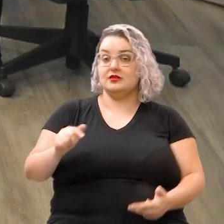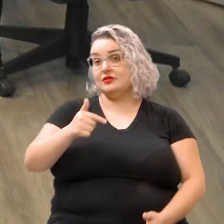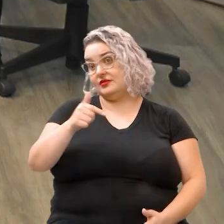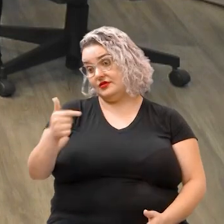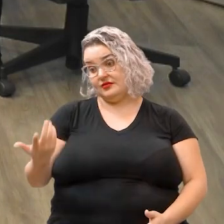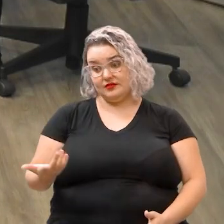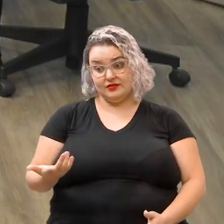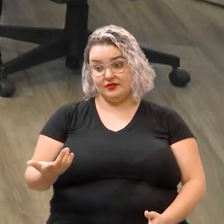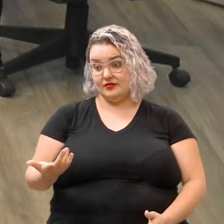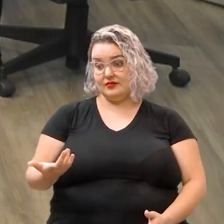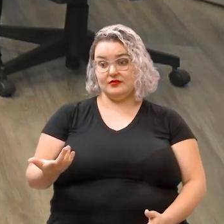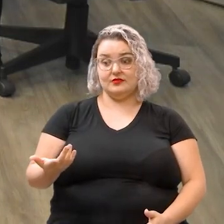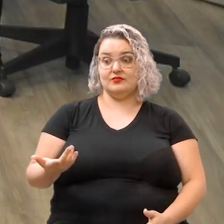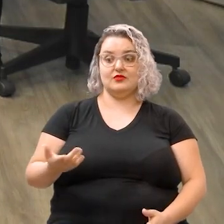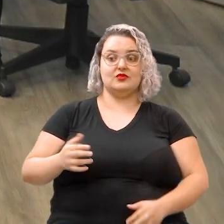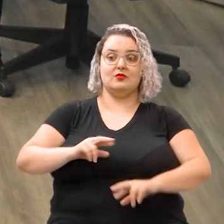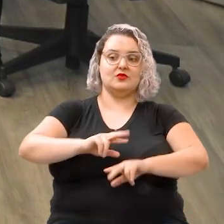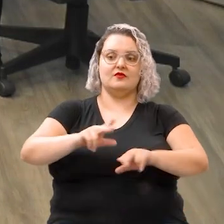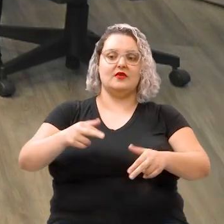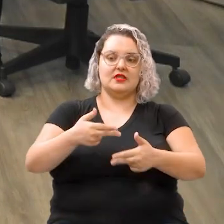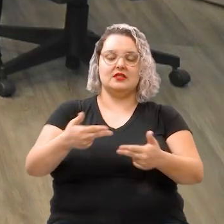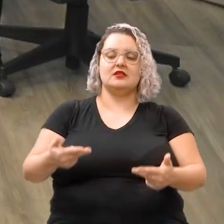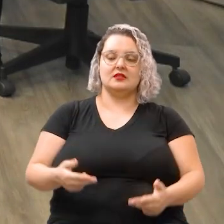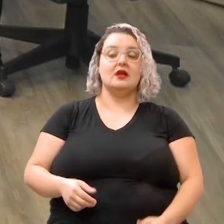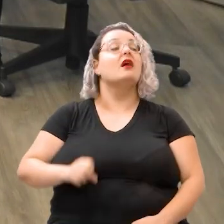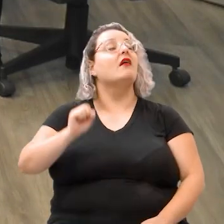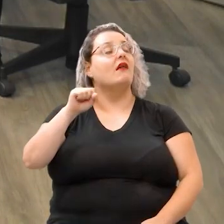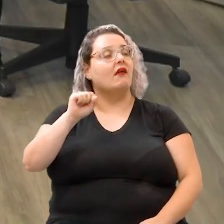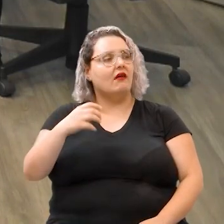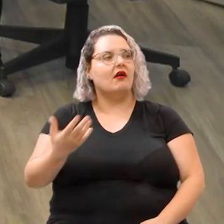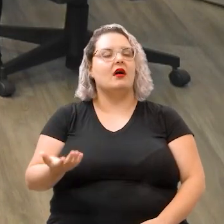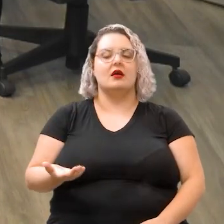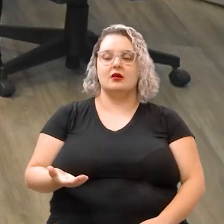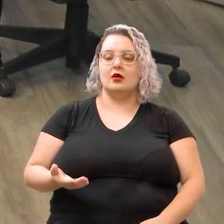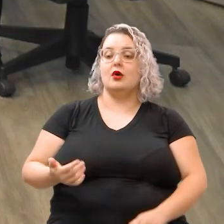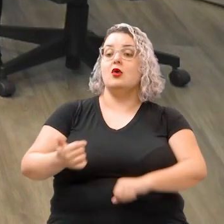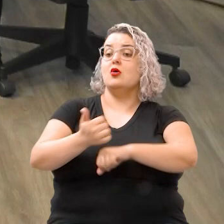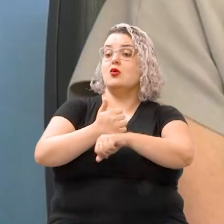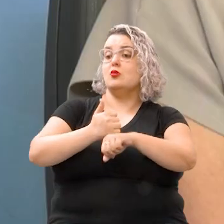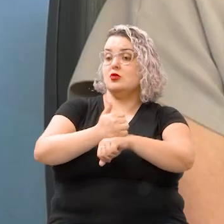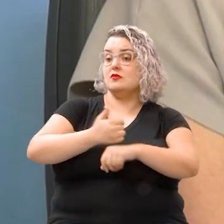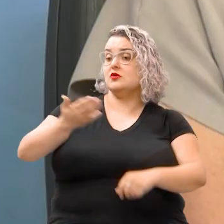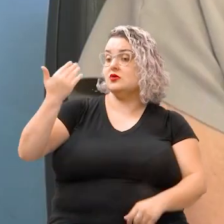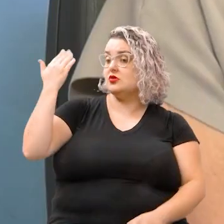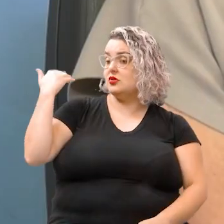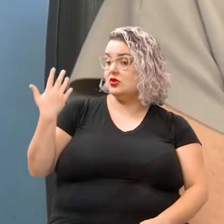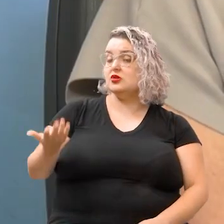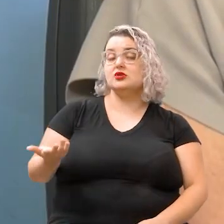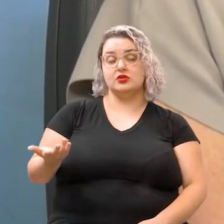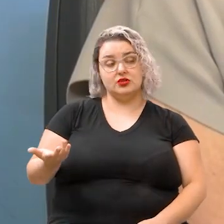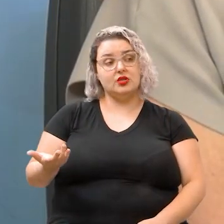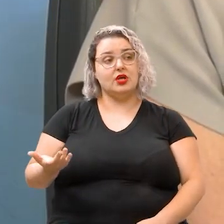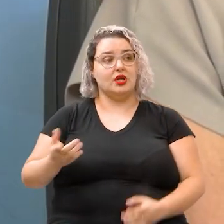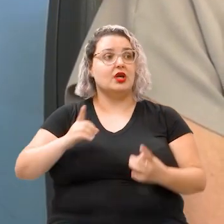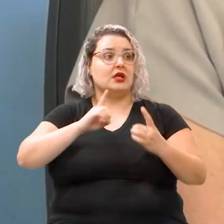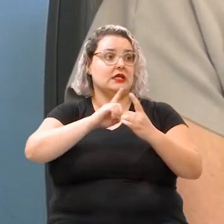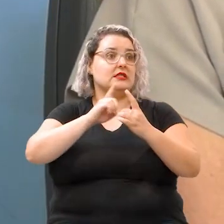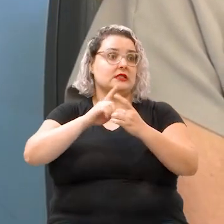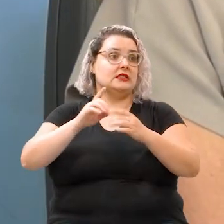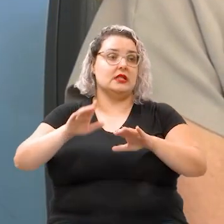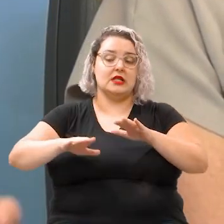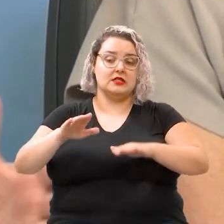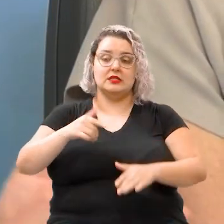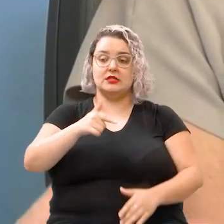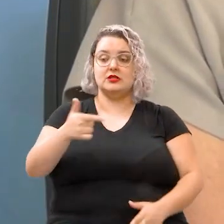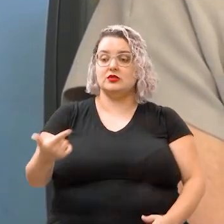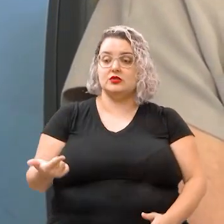fluoretação de água. Hoje nós temos. Não, Antigamente, o profissional que atendia, ele talvez não